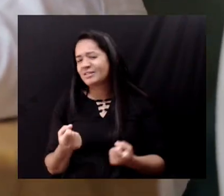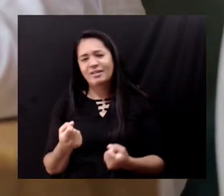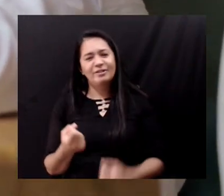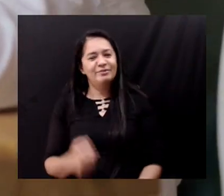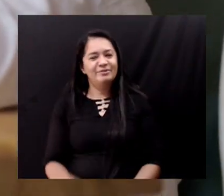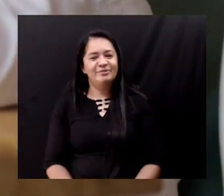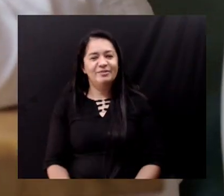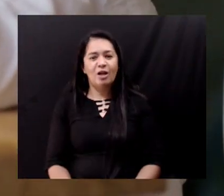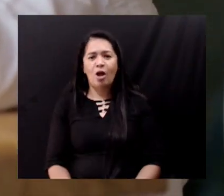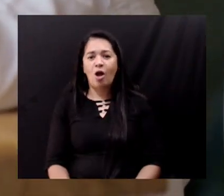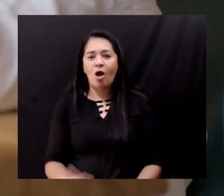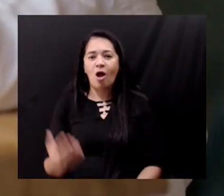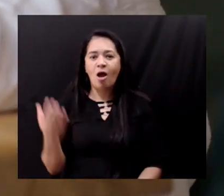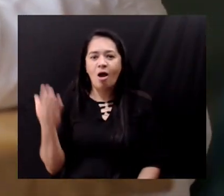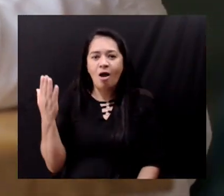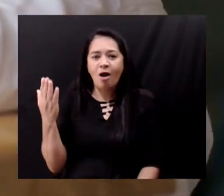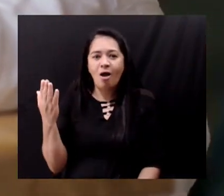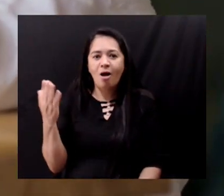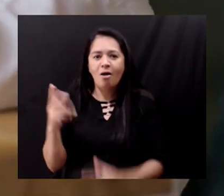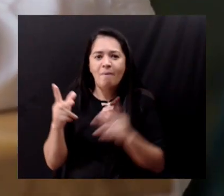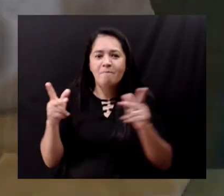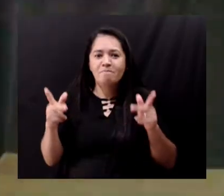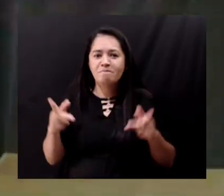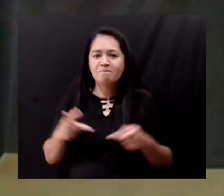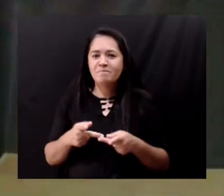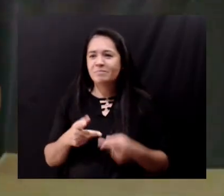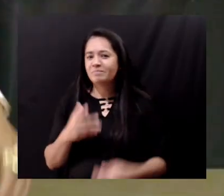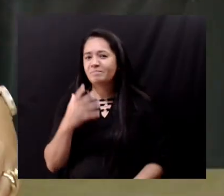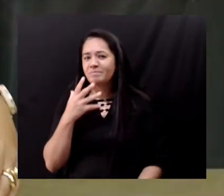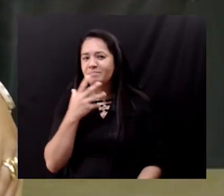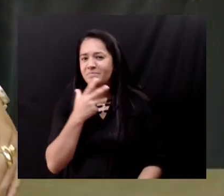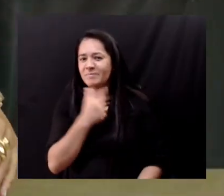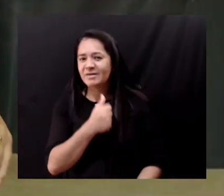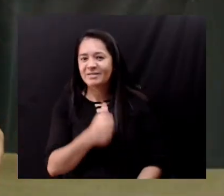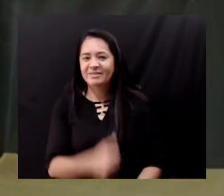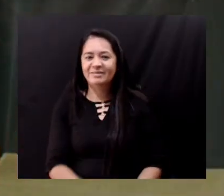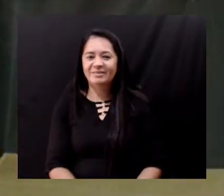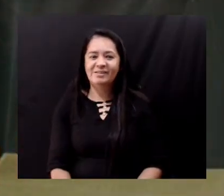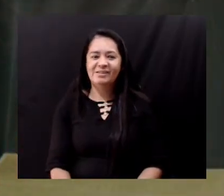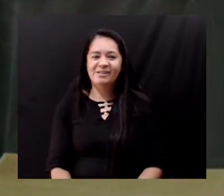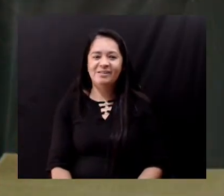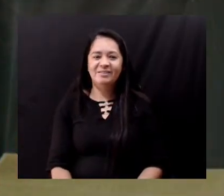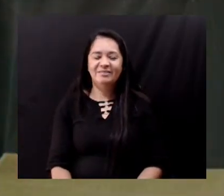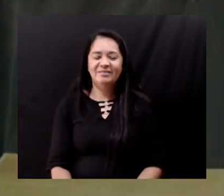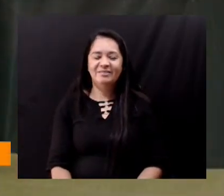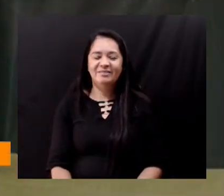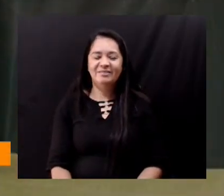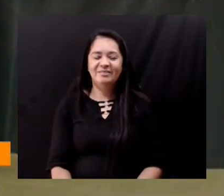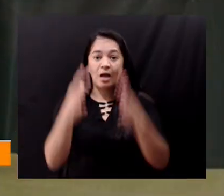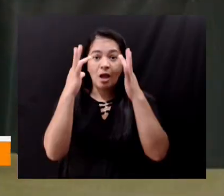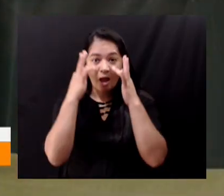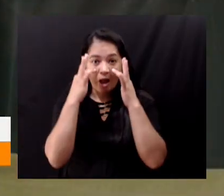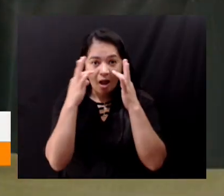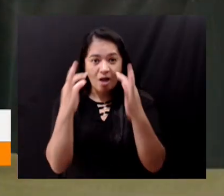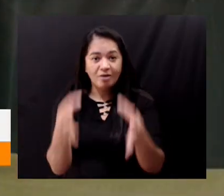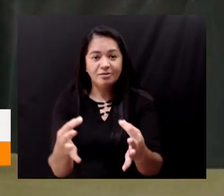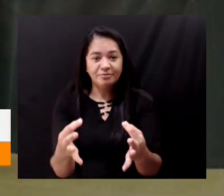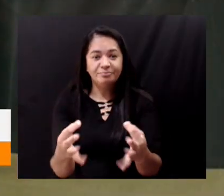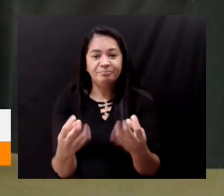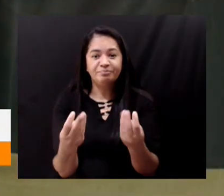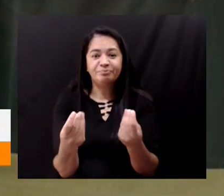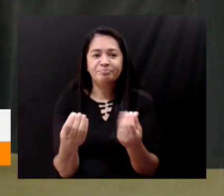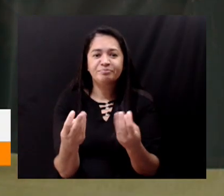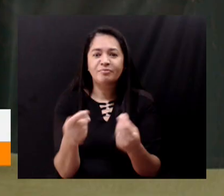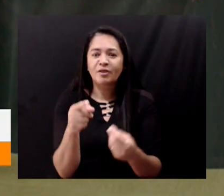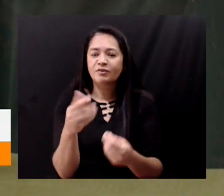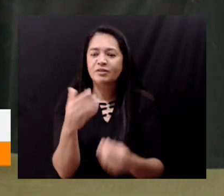uma pizza, maravilha. Mas olha, gente, fique atento, tá? Com o que você consome, né? A gente